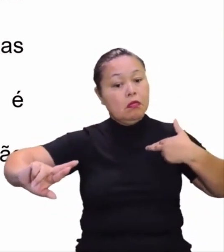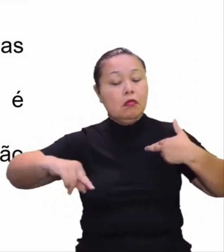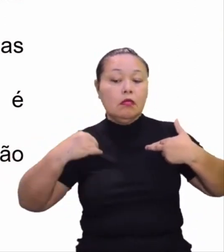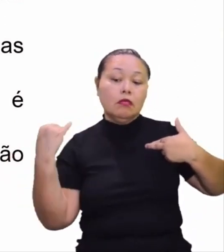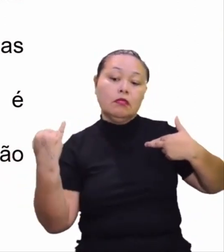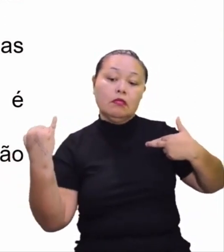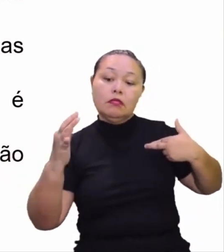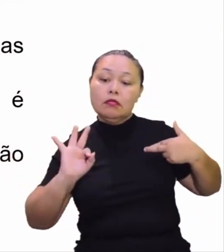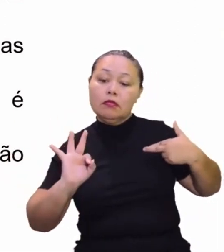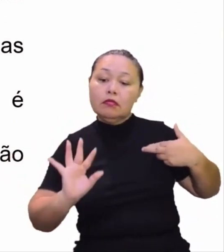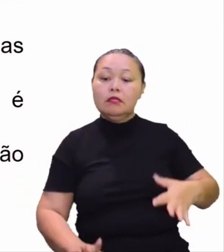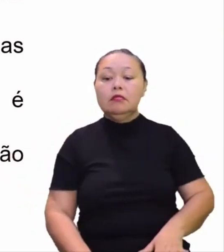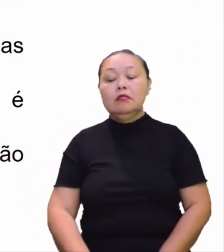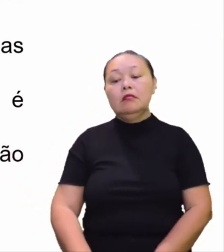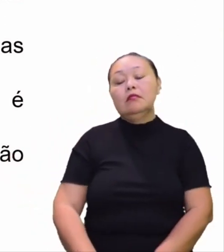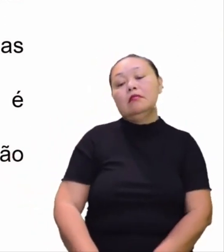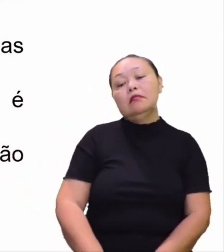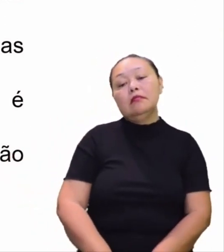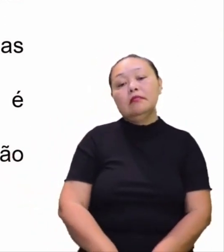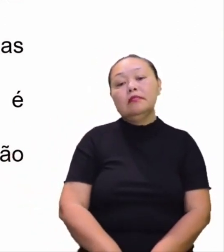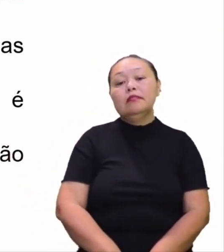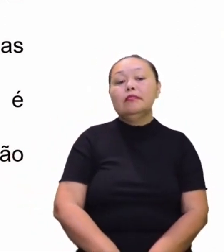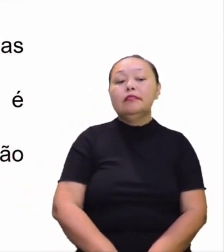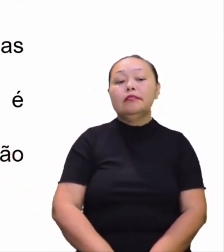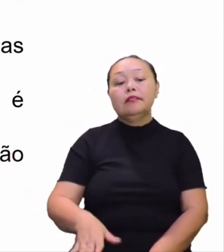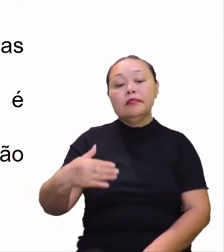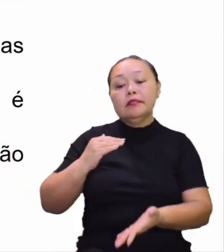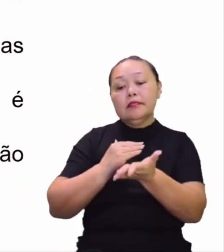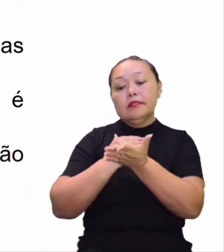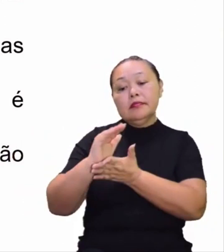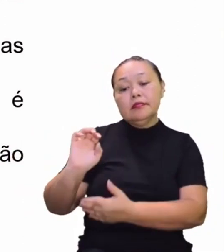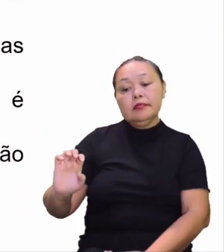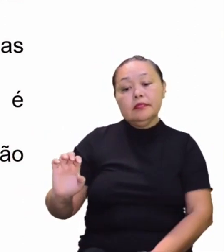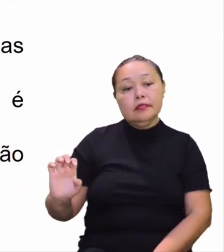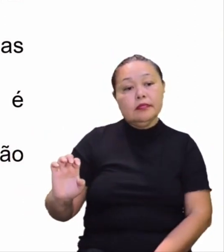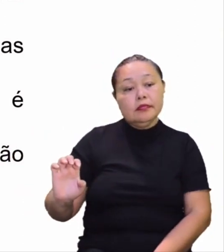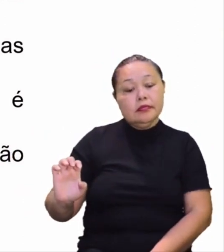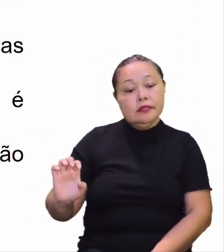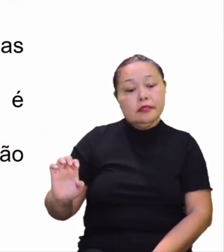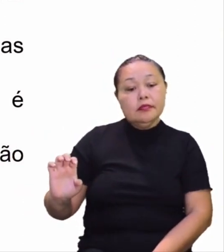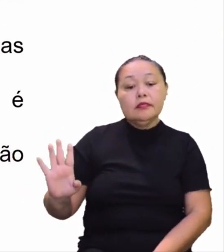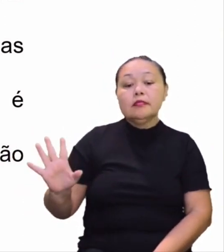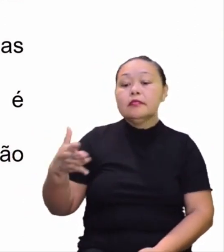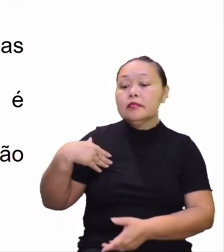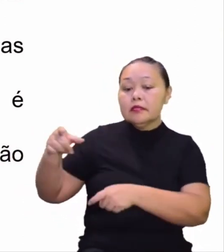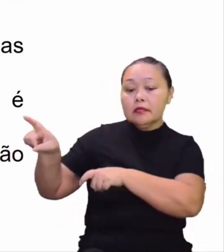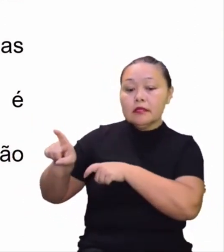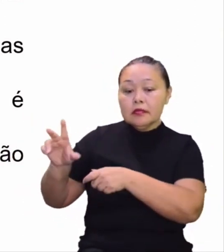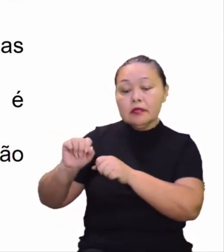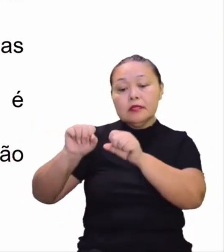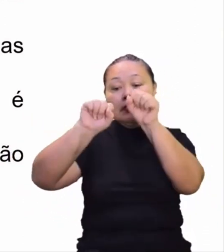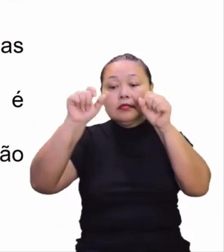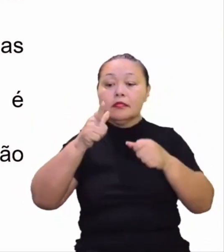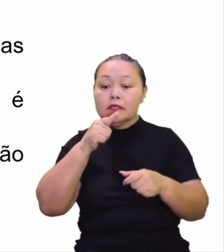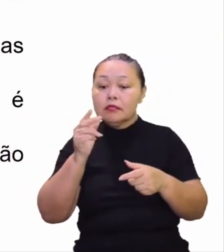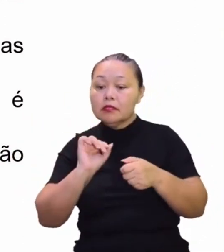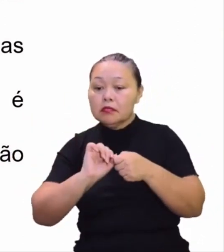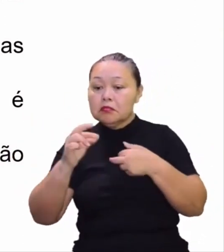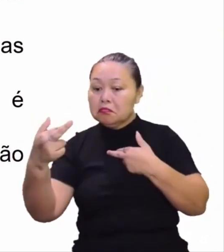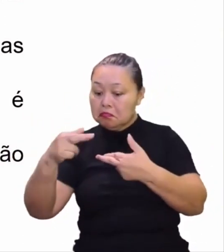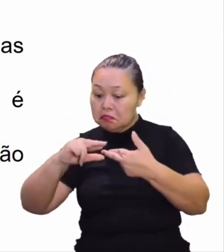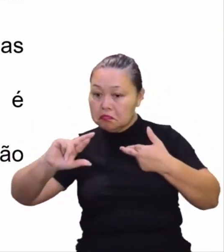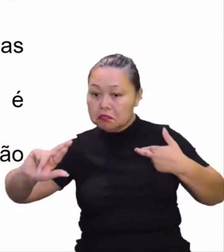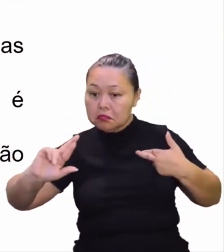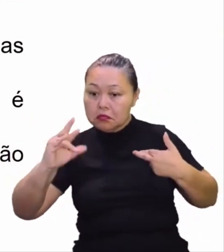em importância. E aí, Rogério, vamos começar pela E? Bora. Olha só, atividade agrícola e o sistema hidrográfico não